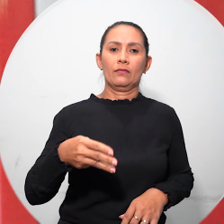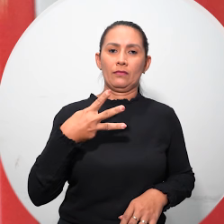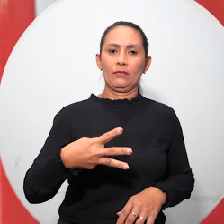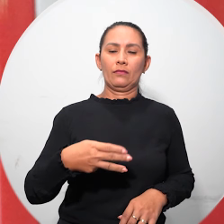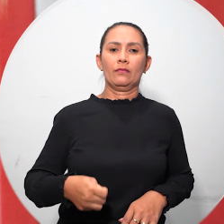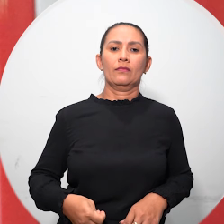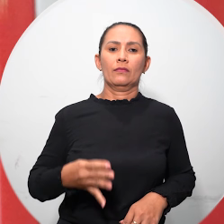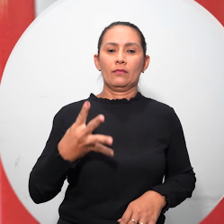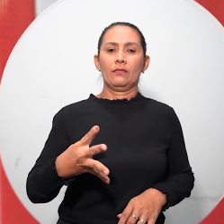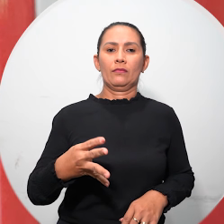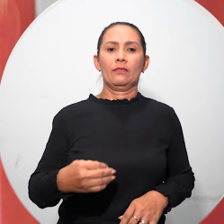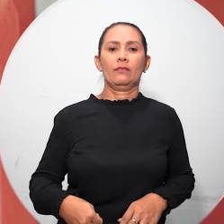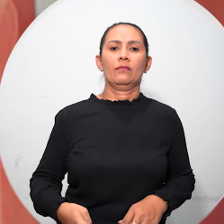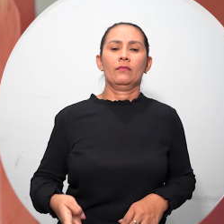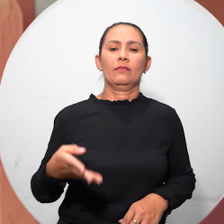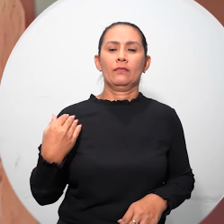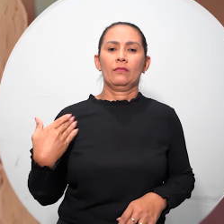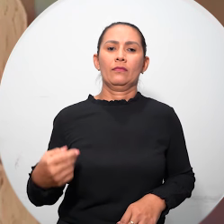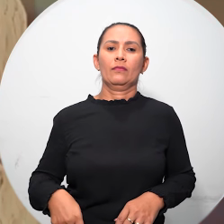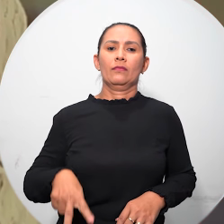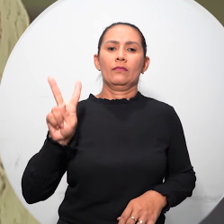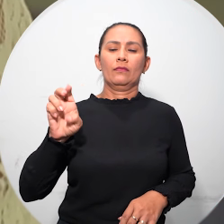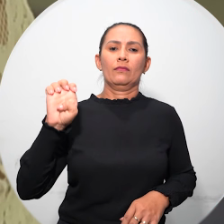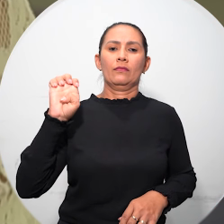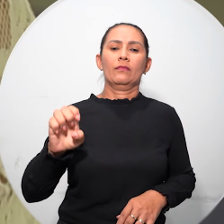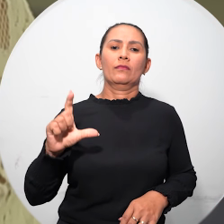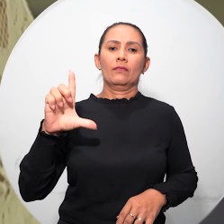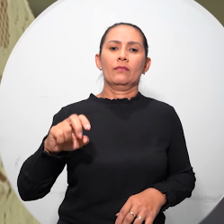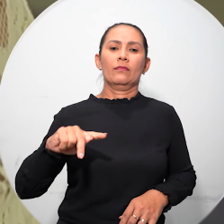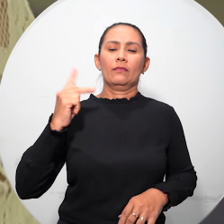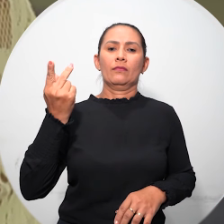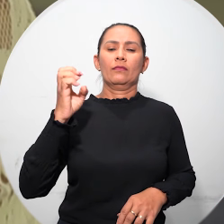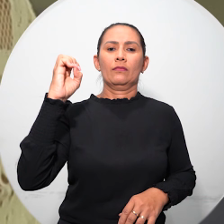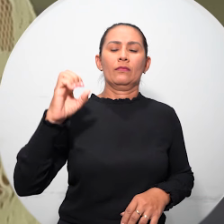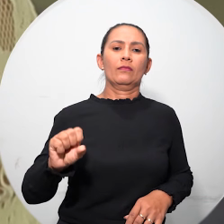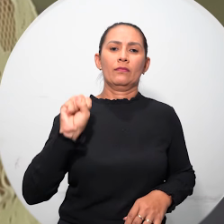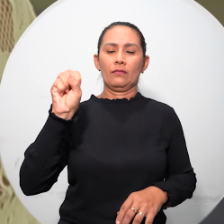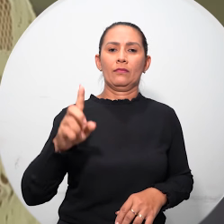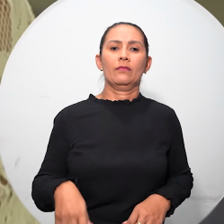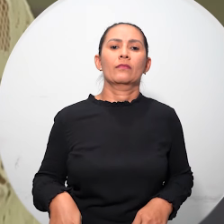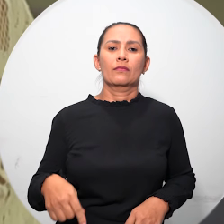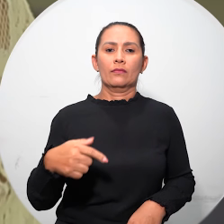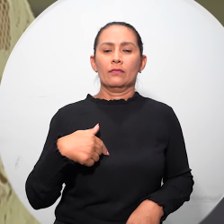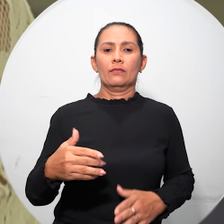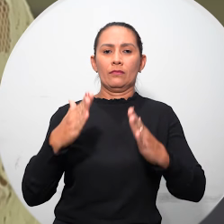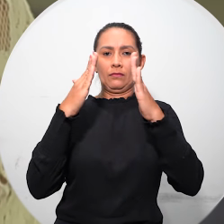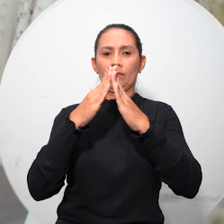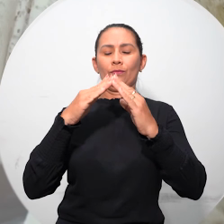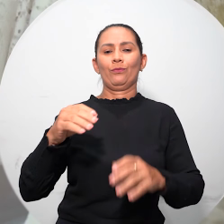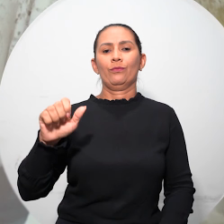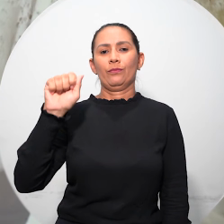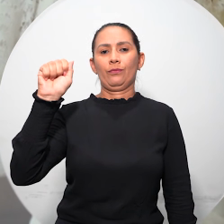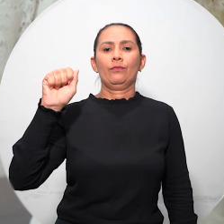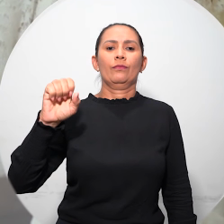fazer 50 anos agora. E eu fui morar em São Bento, morei 13 anos em São Bento, tive 5 filhos, Marta Simone, José, Zulmira, Íris e Márcia.